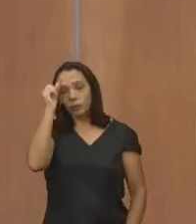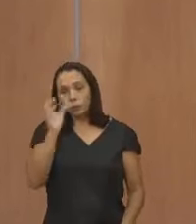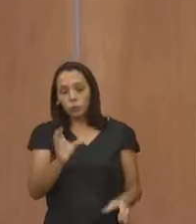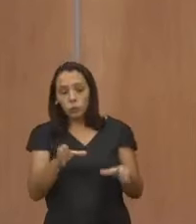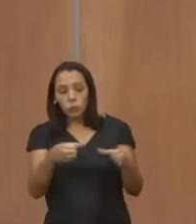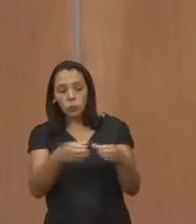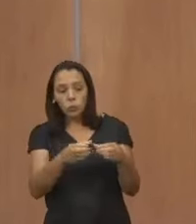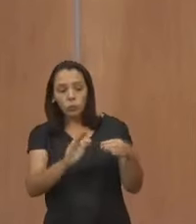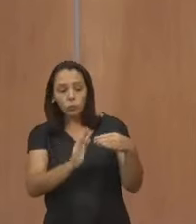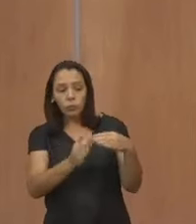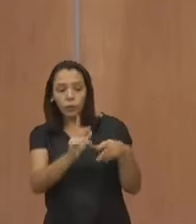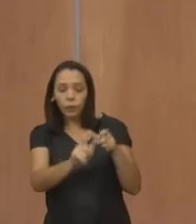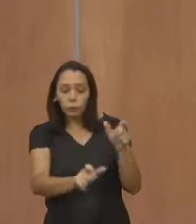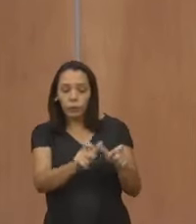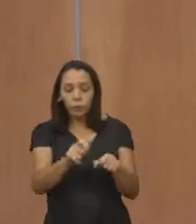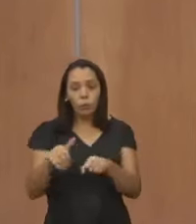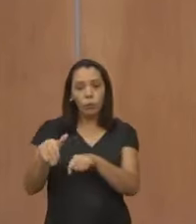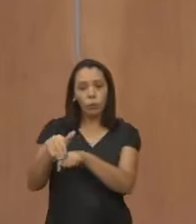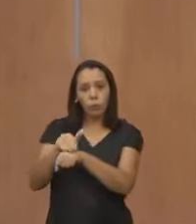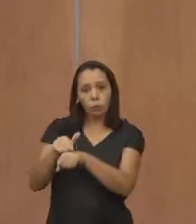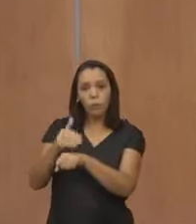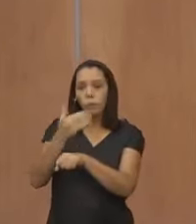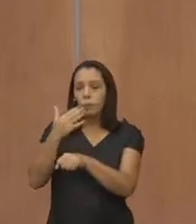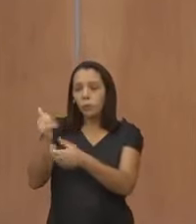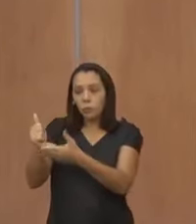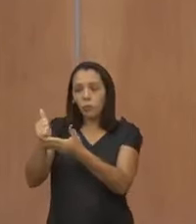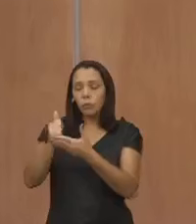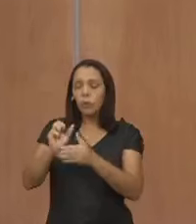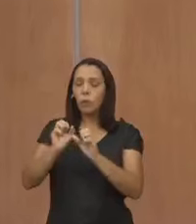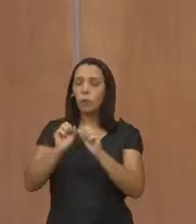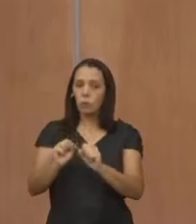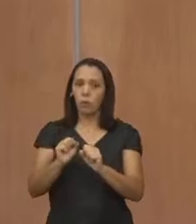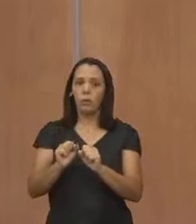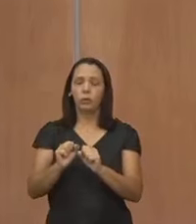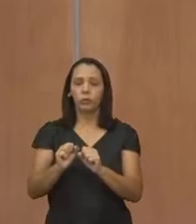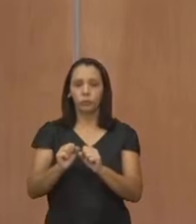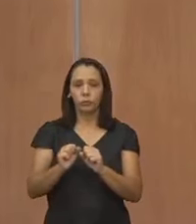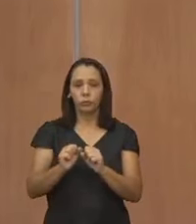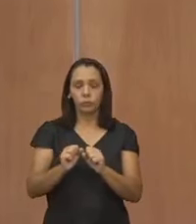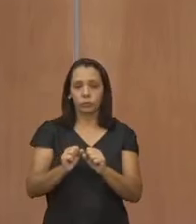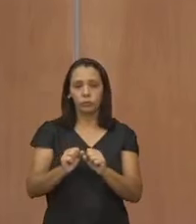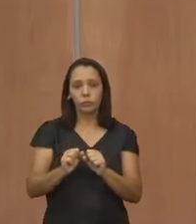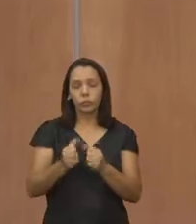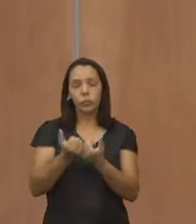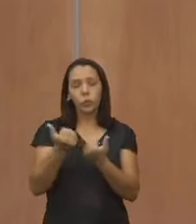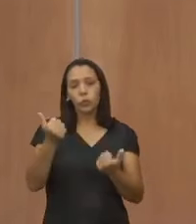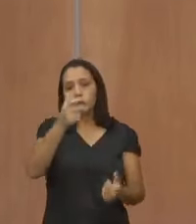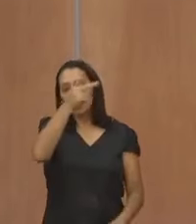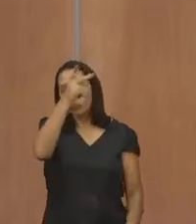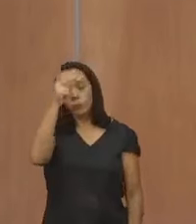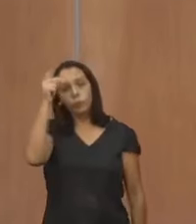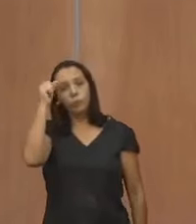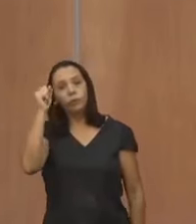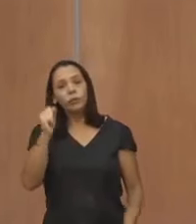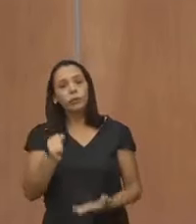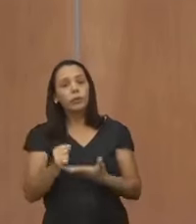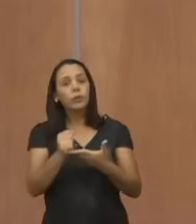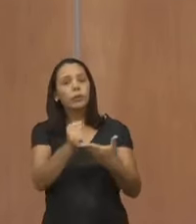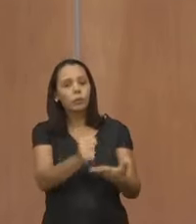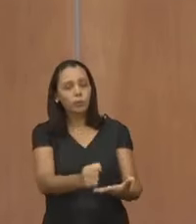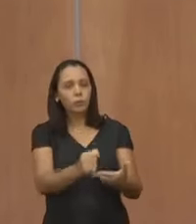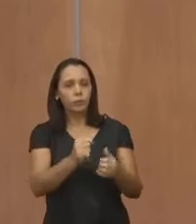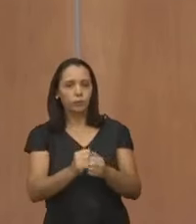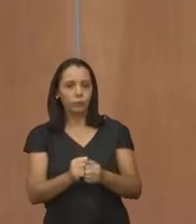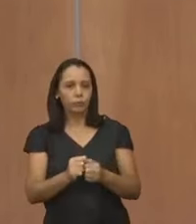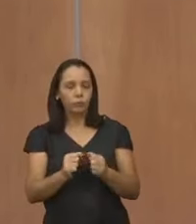pedir apoio, pedir ajuda. Ele vai ser a ponte de vocês com a prefeitura. Mas também conta com os vereadores, porque a gente